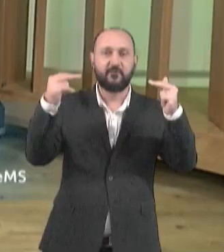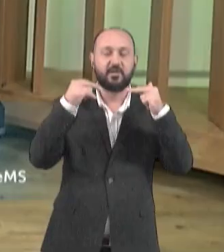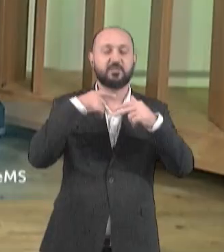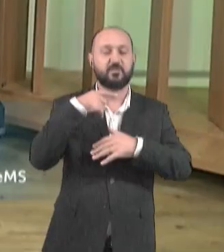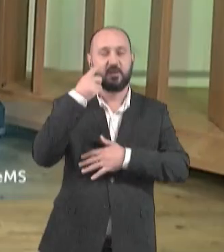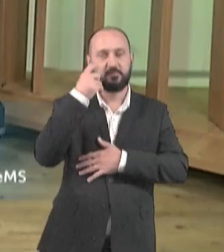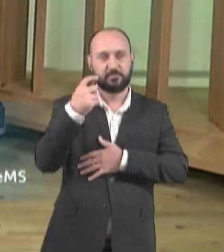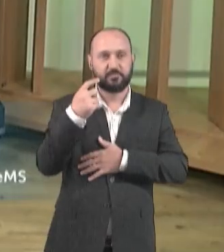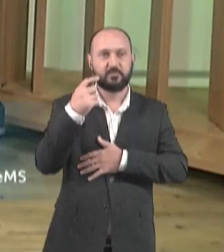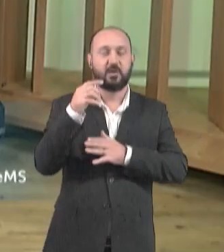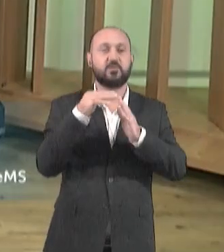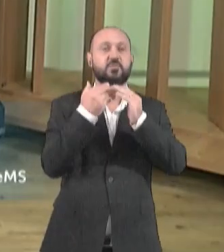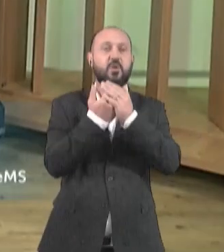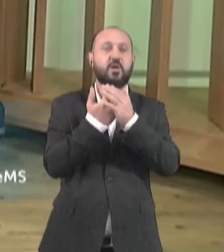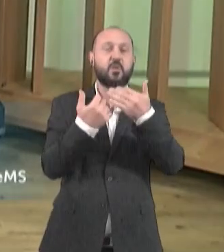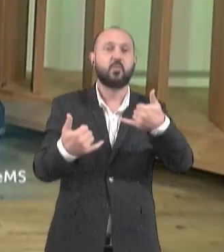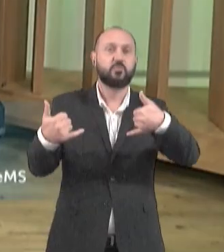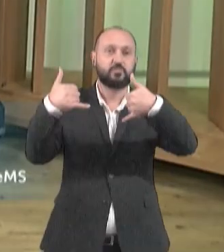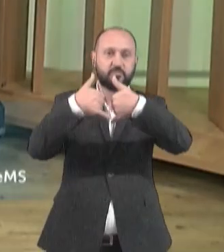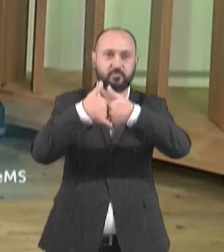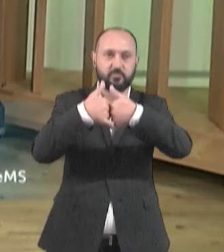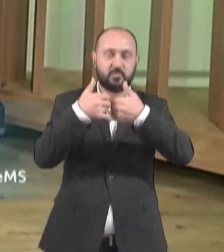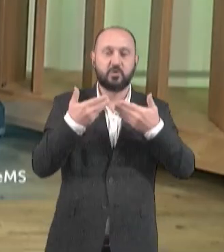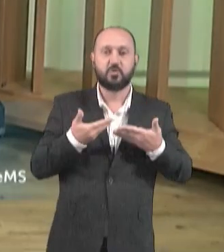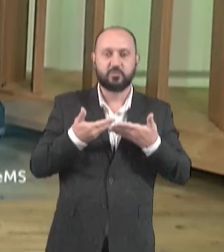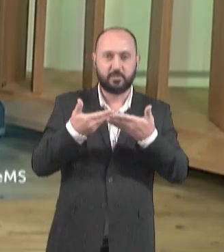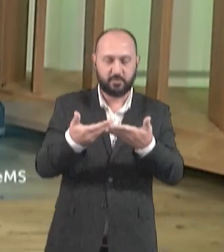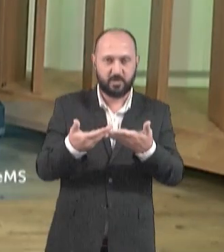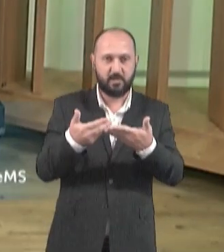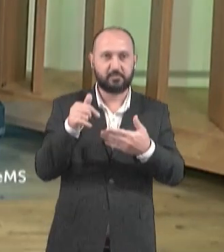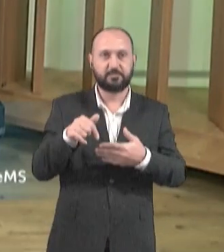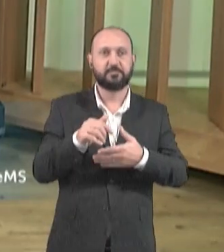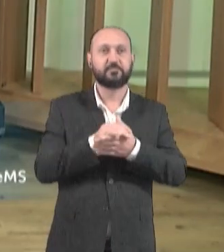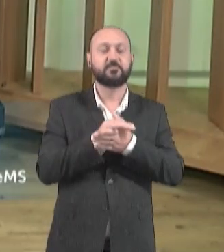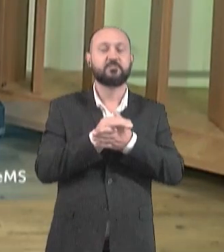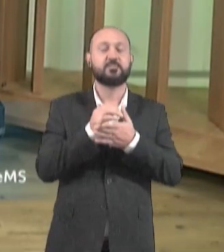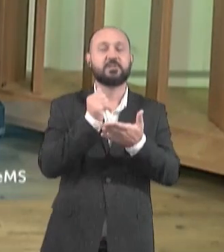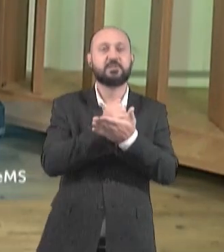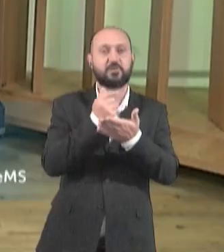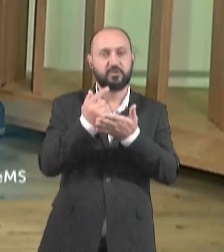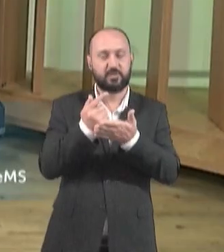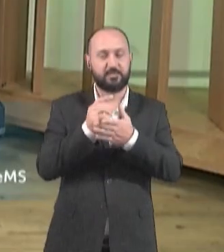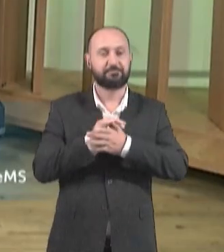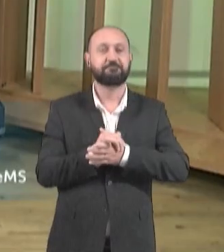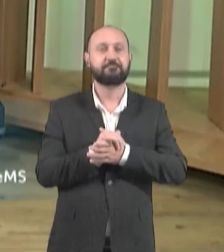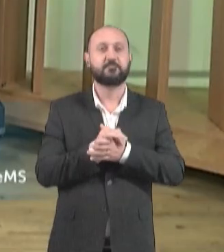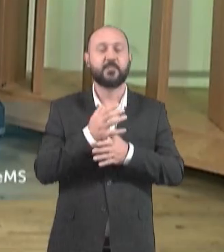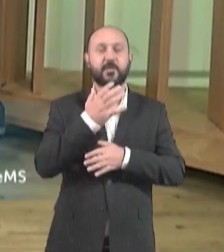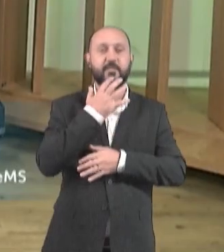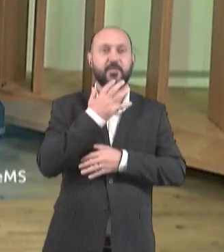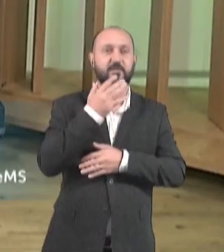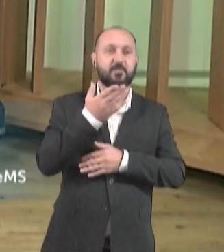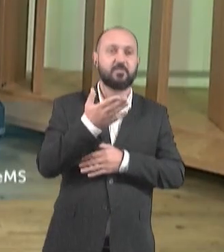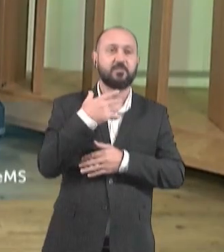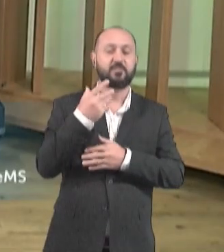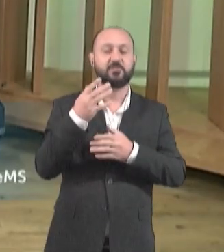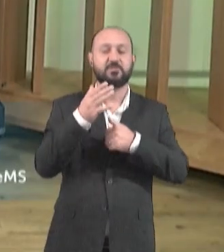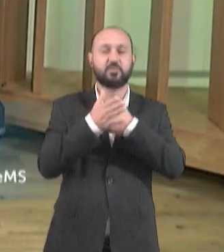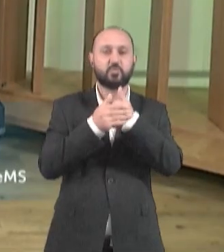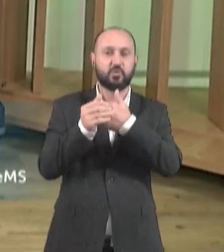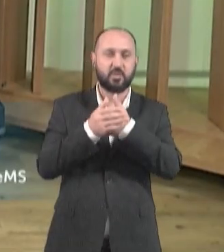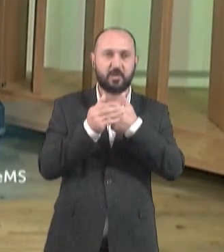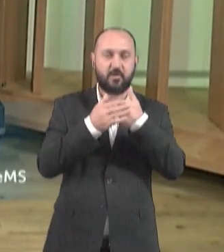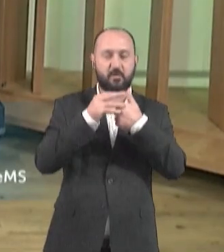gente se interessou, escolas, entrar em contato com o cerimonial, né, Glaucia? Aqui da Assembleia. Agendada. É isso aí, poder conhecer com bastante